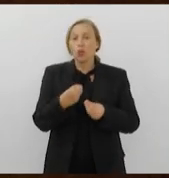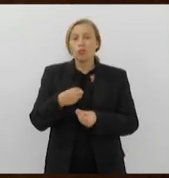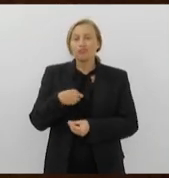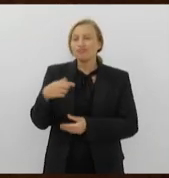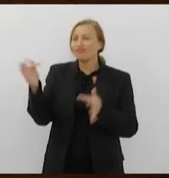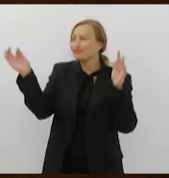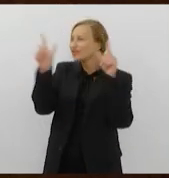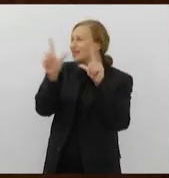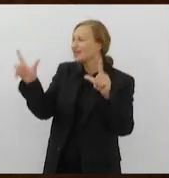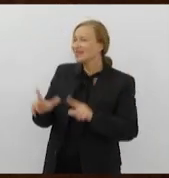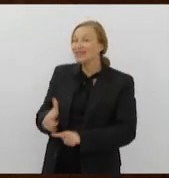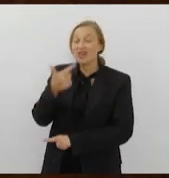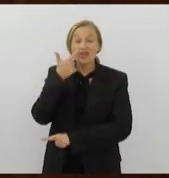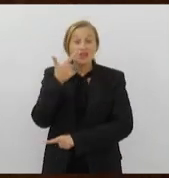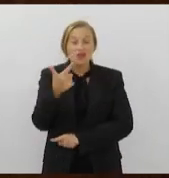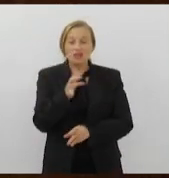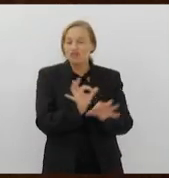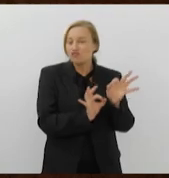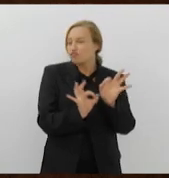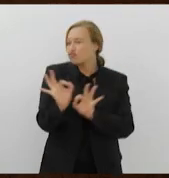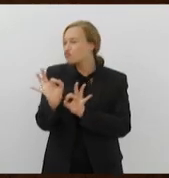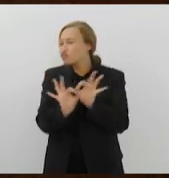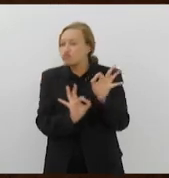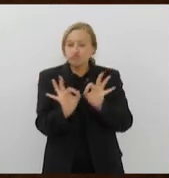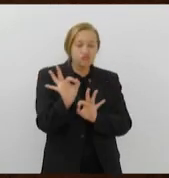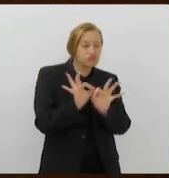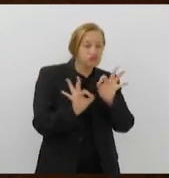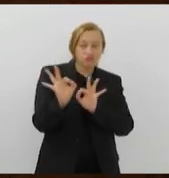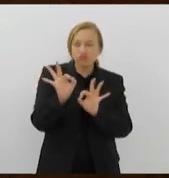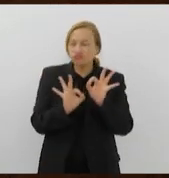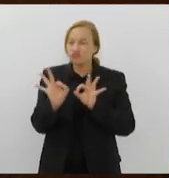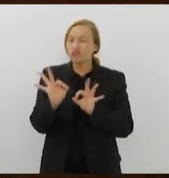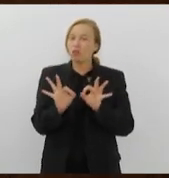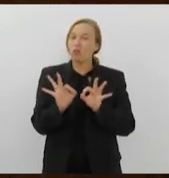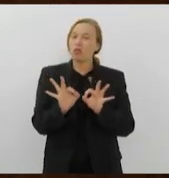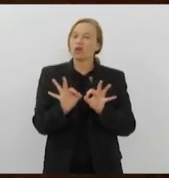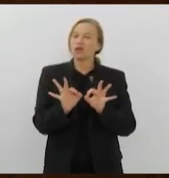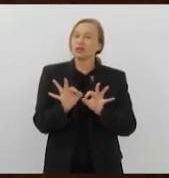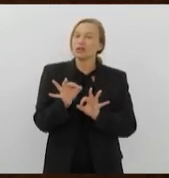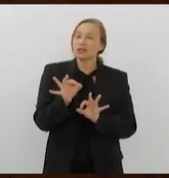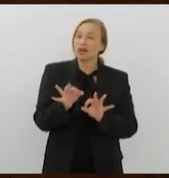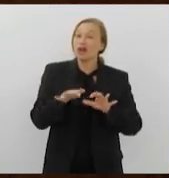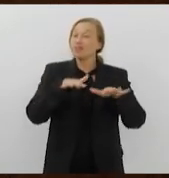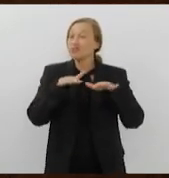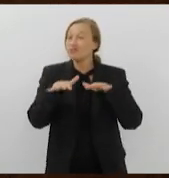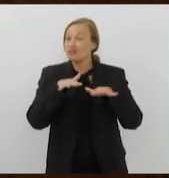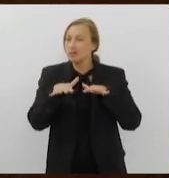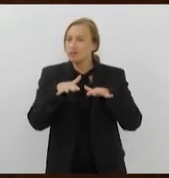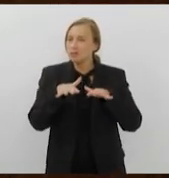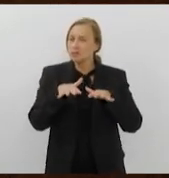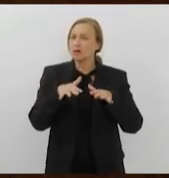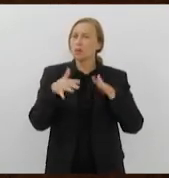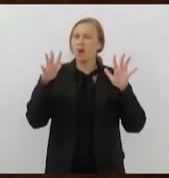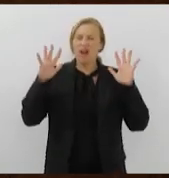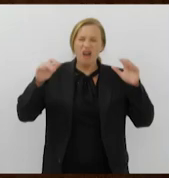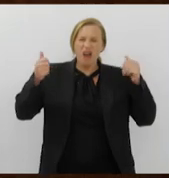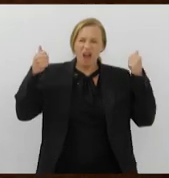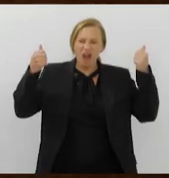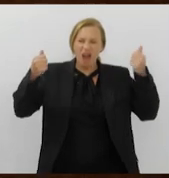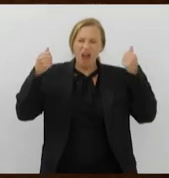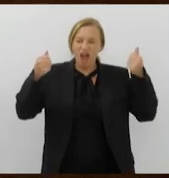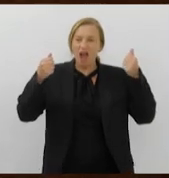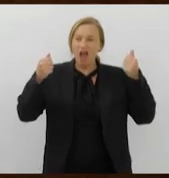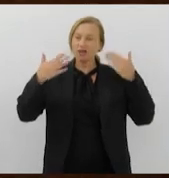feliz de ver a organização de forma ordeira, a manifestação pacífica,